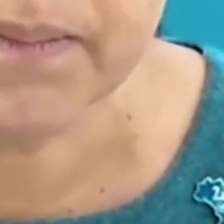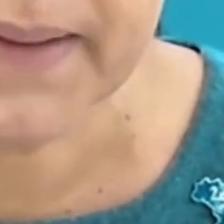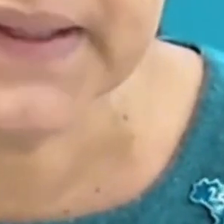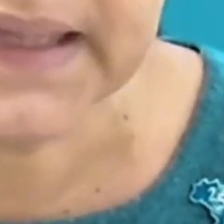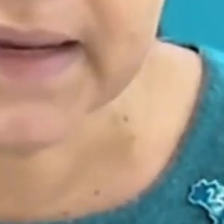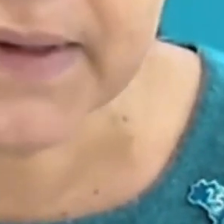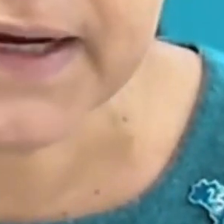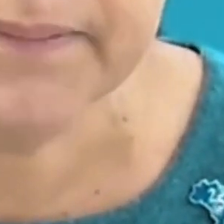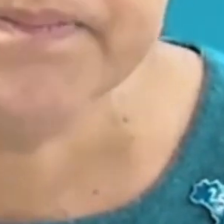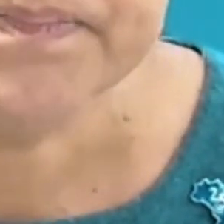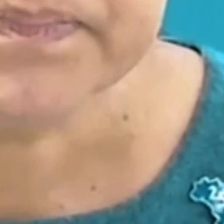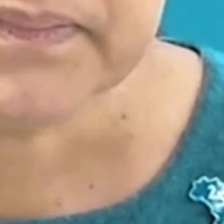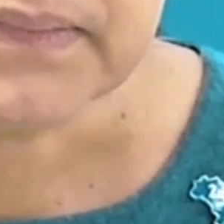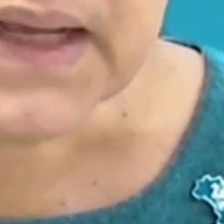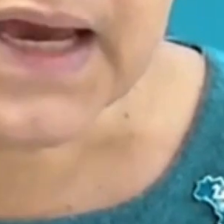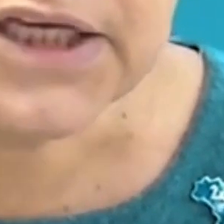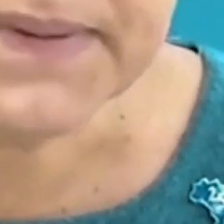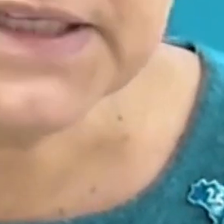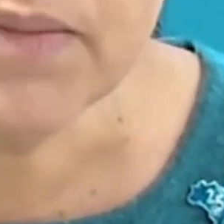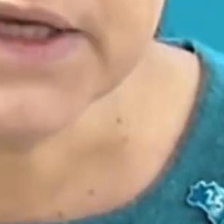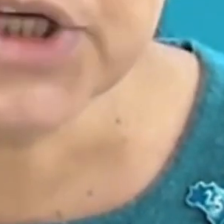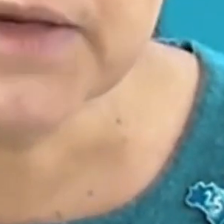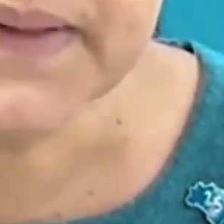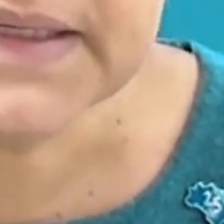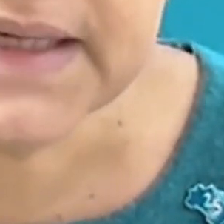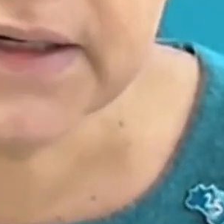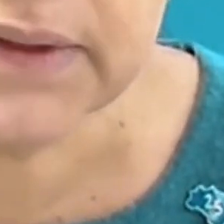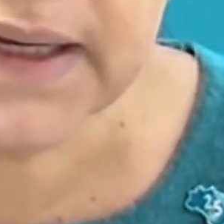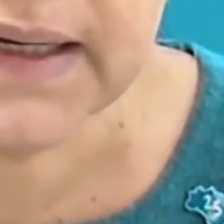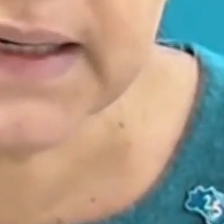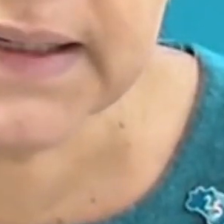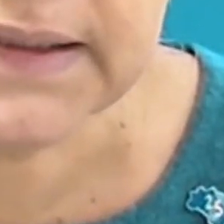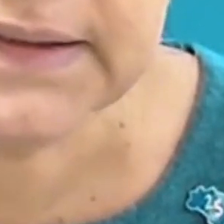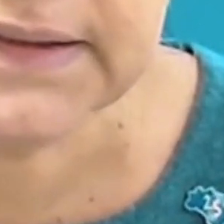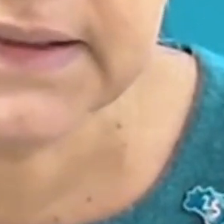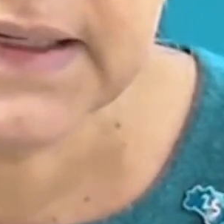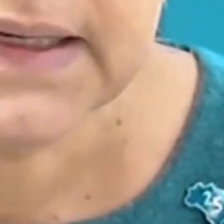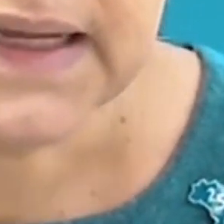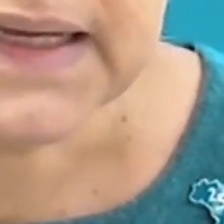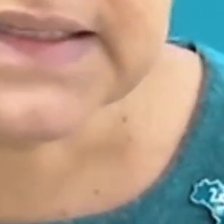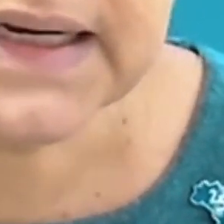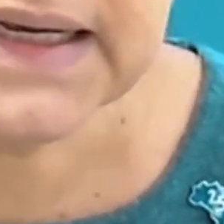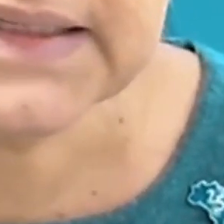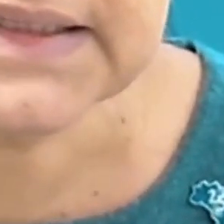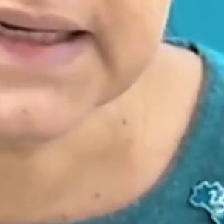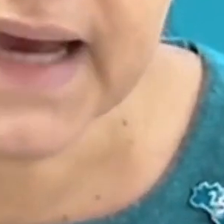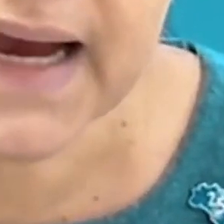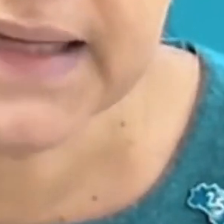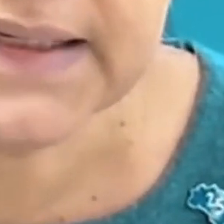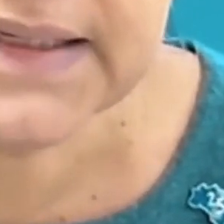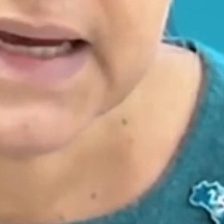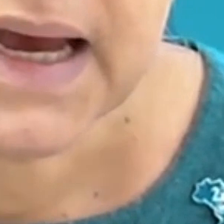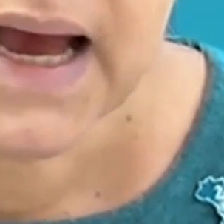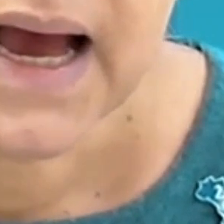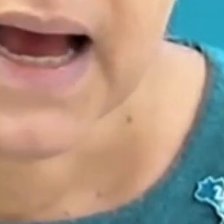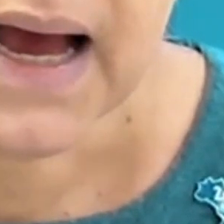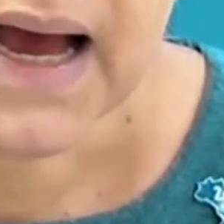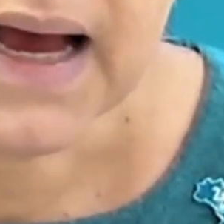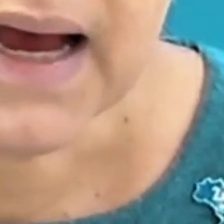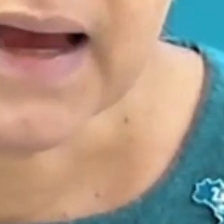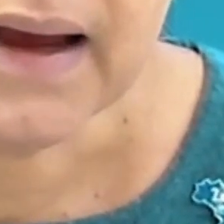de preparação pré-pandêmica, especialmente aí pensando nas crises